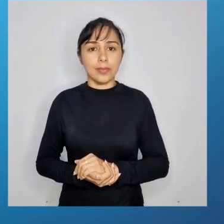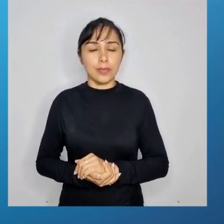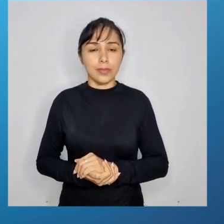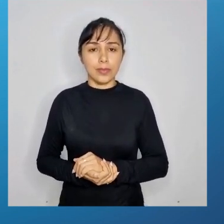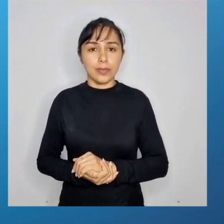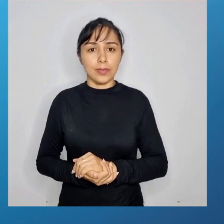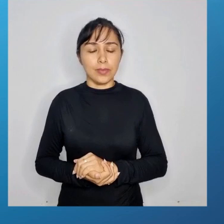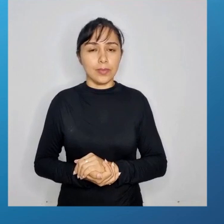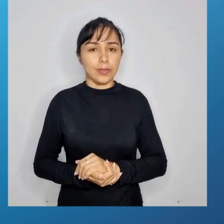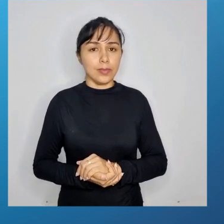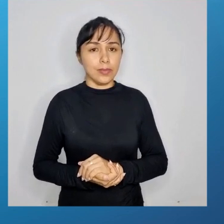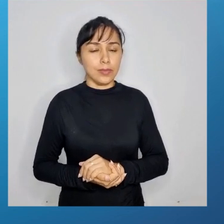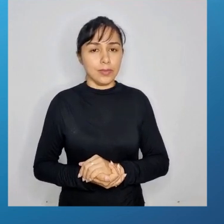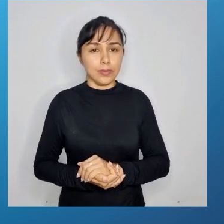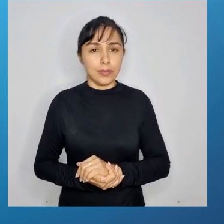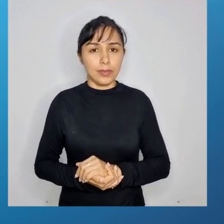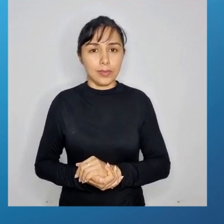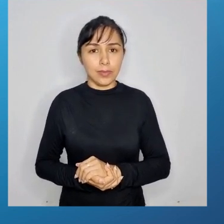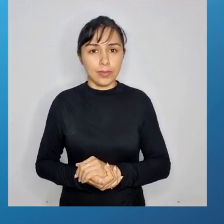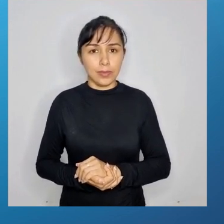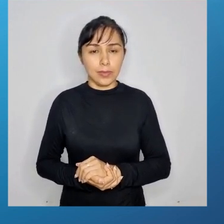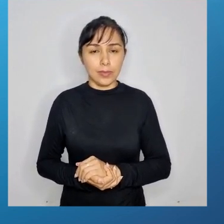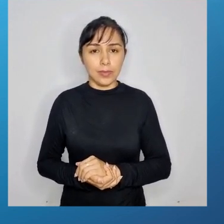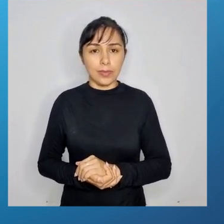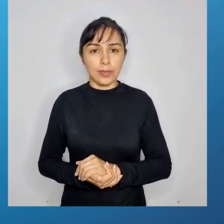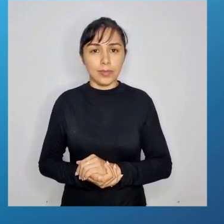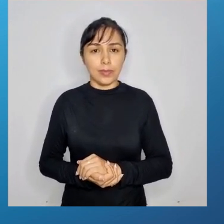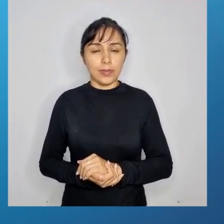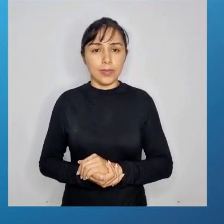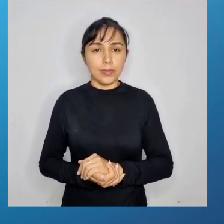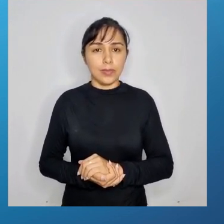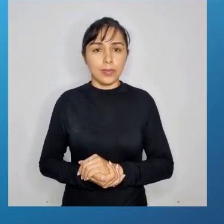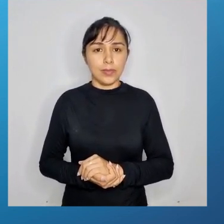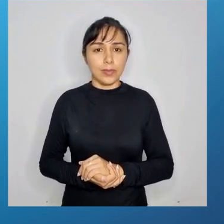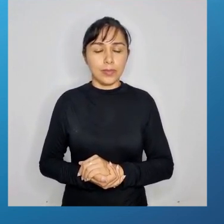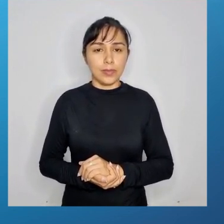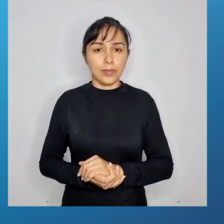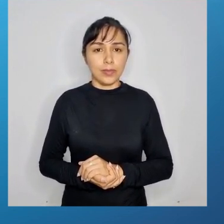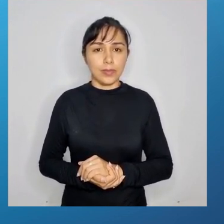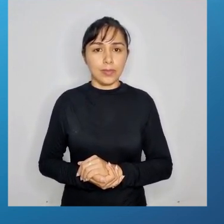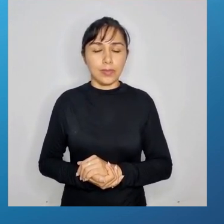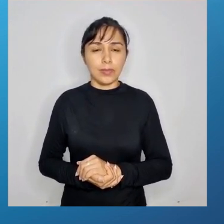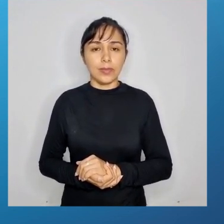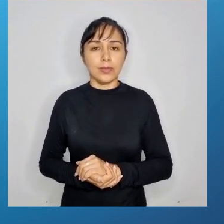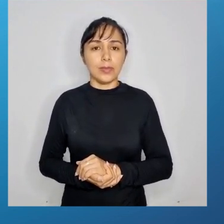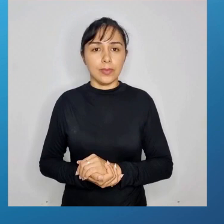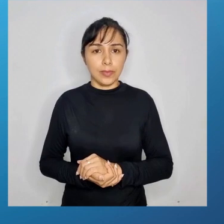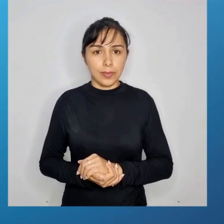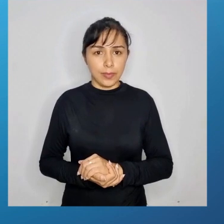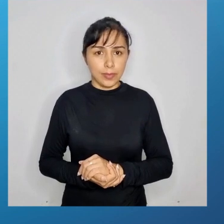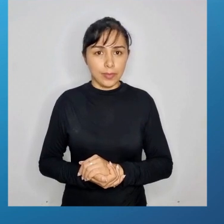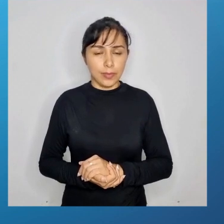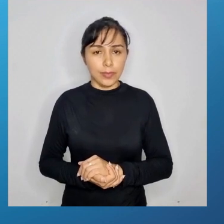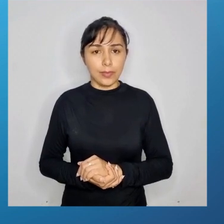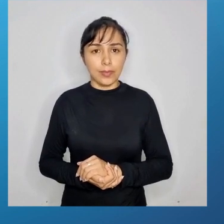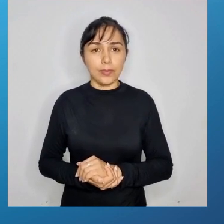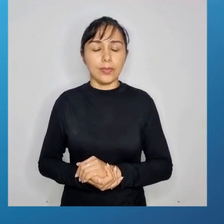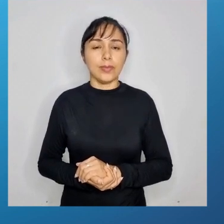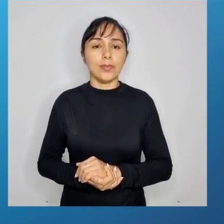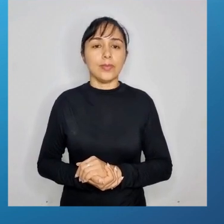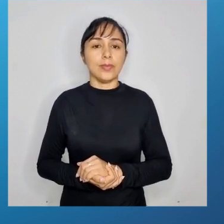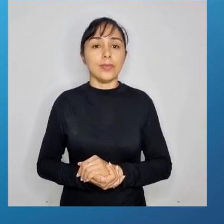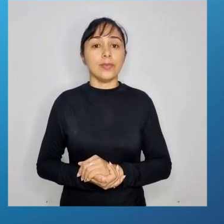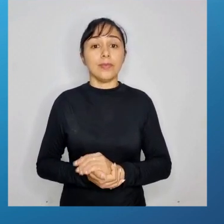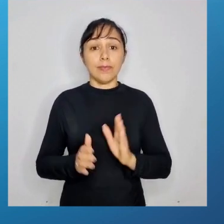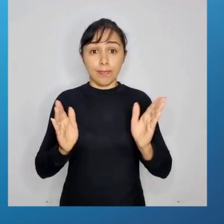e digestão intra e extracelular. Ou letra E, ovo telolécito e saco vitelínico como único anexo embrionário.